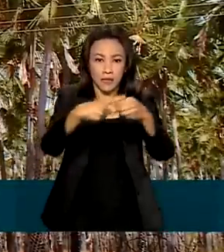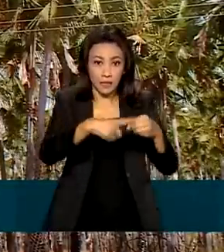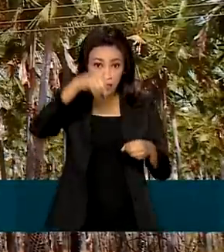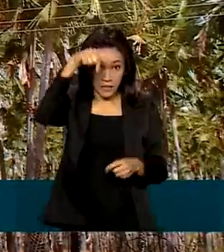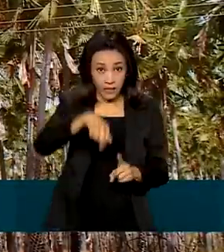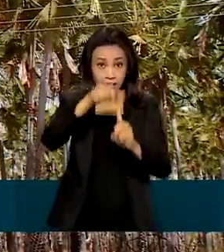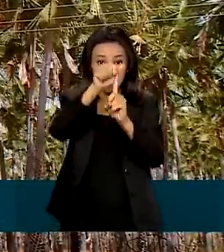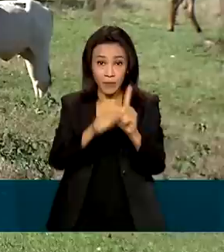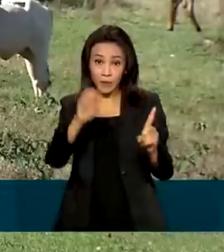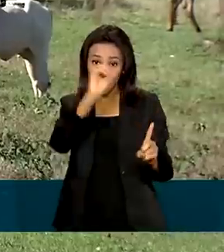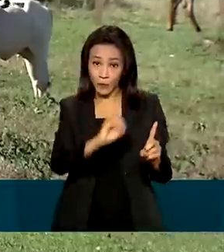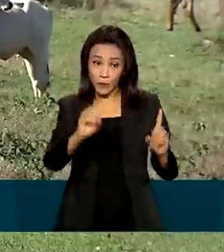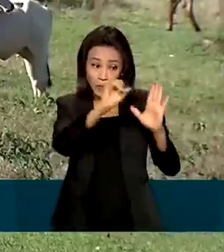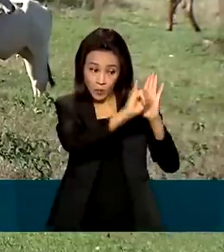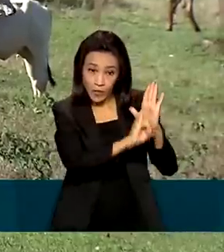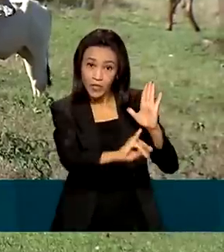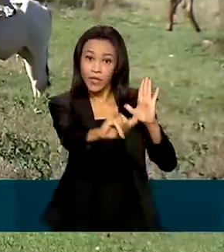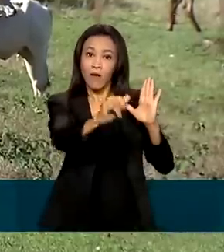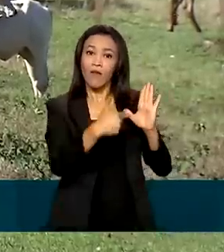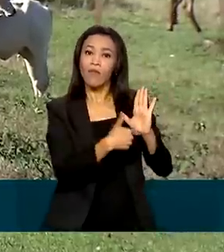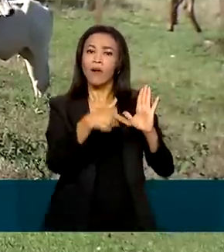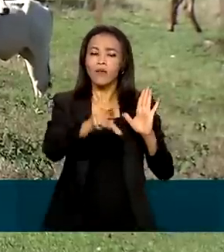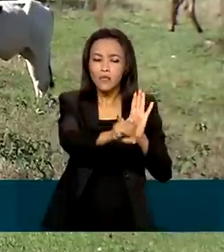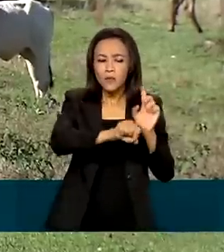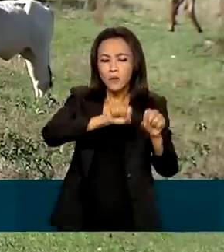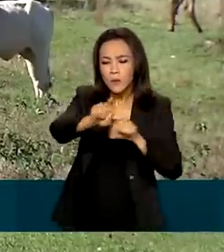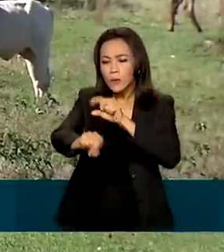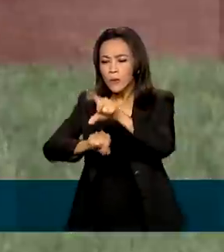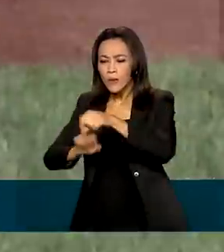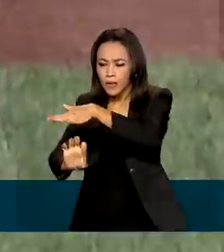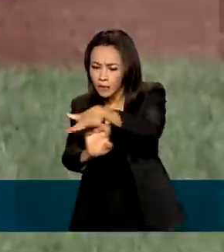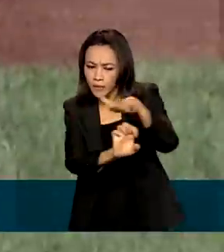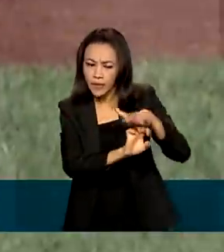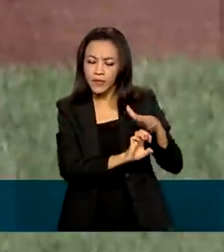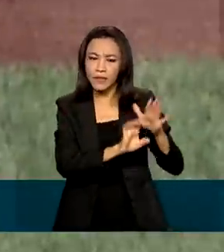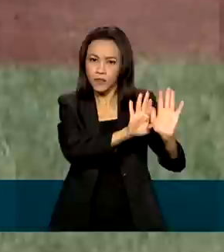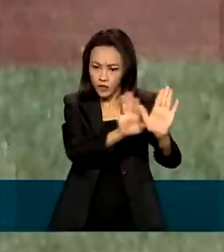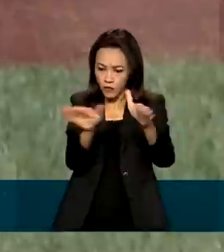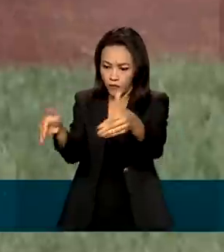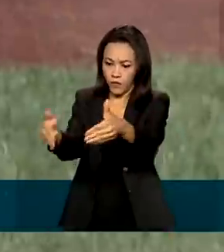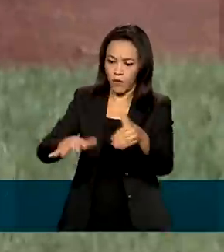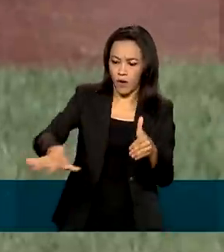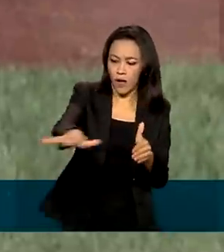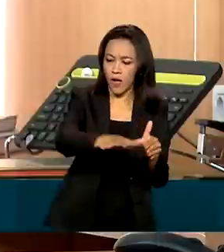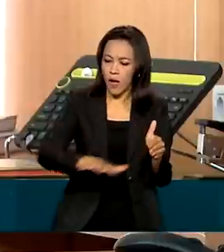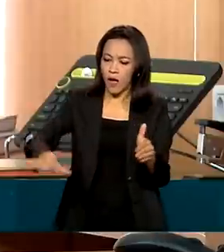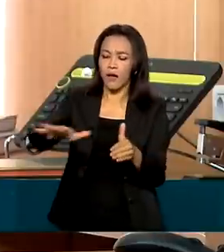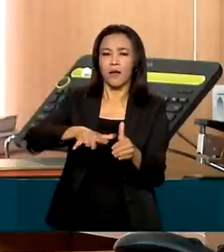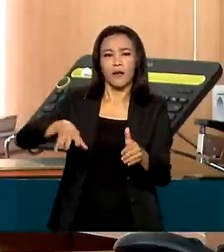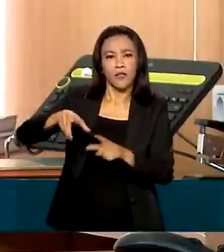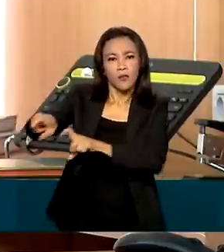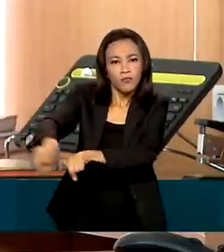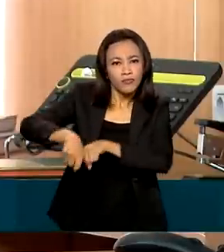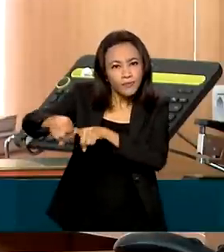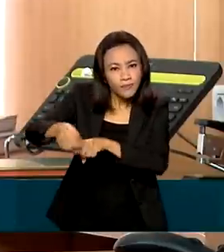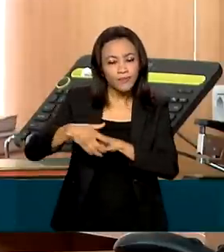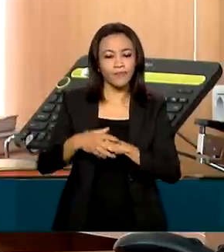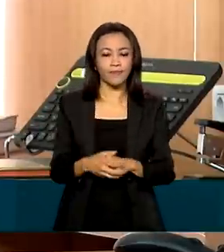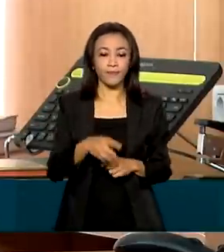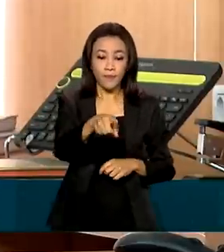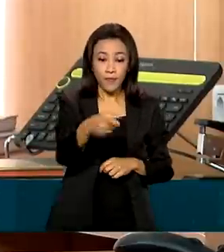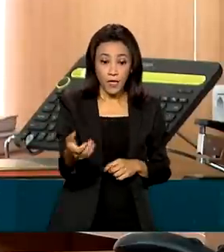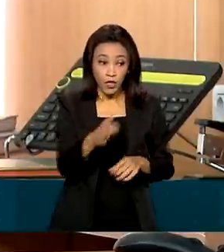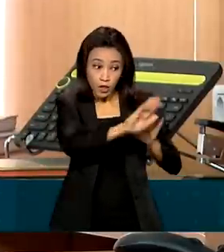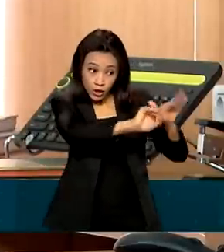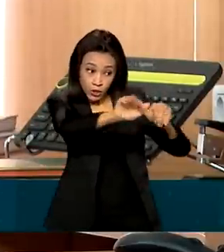de outubro um edital vai selecionar startups voltadas para o agronegócio na região novos chamamento de